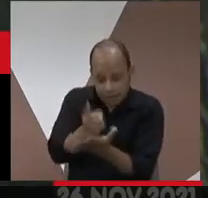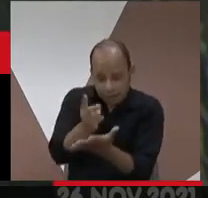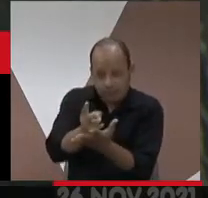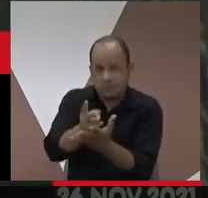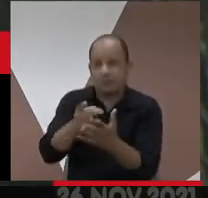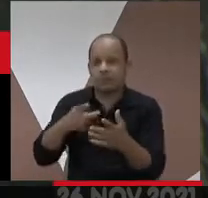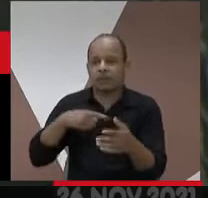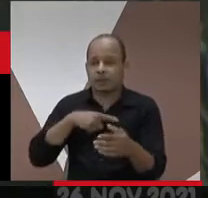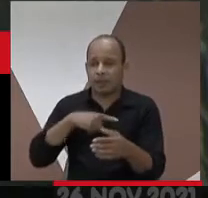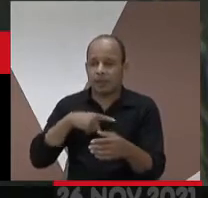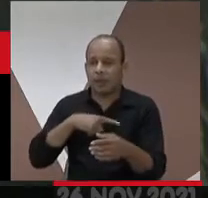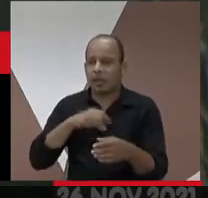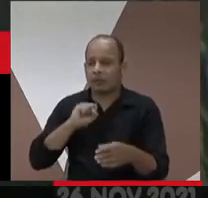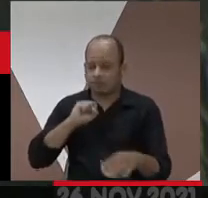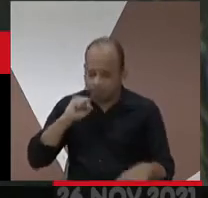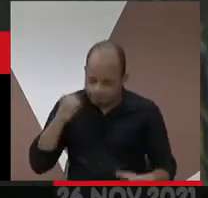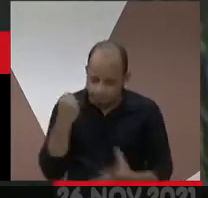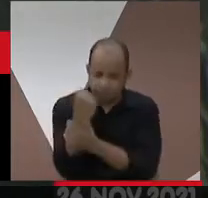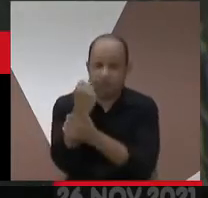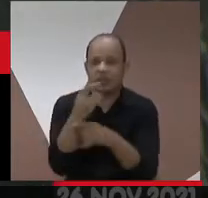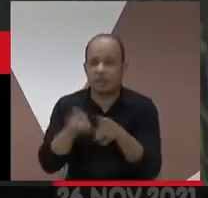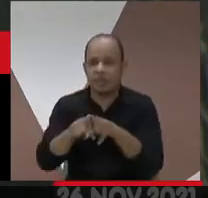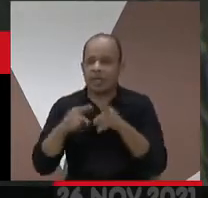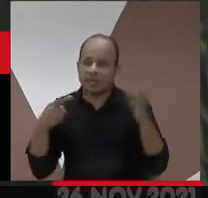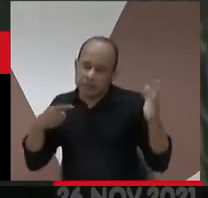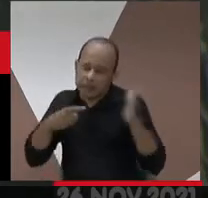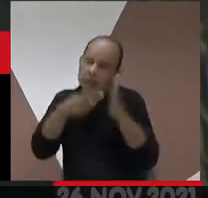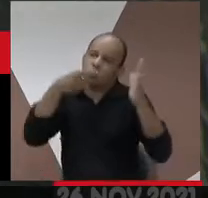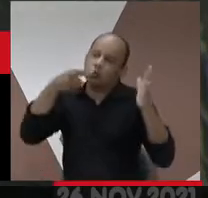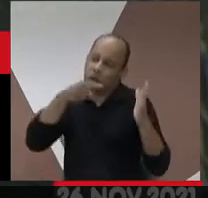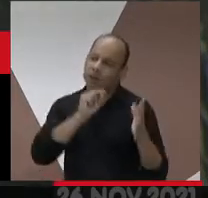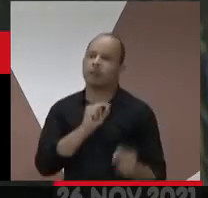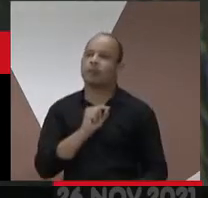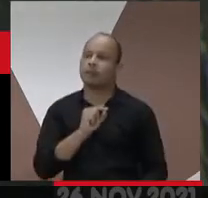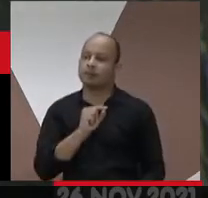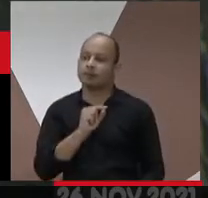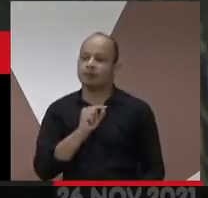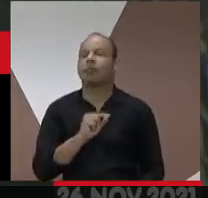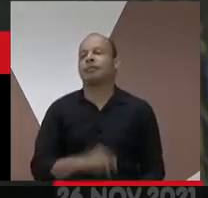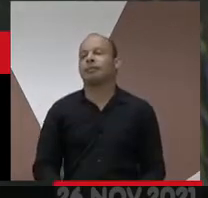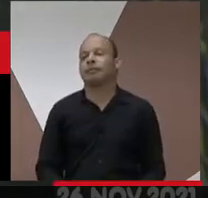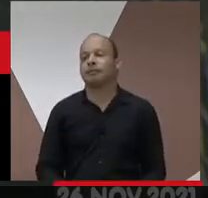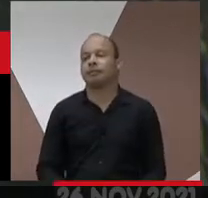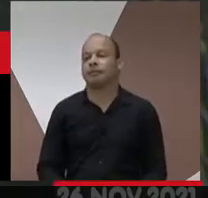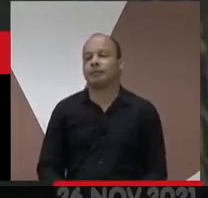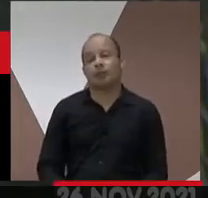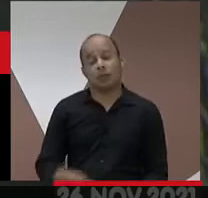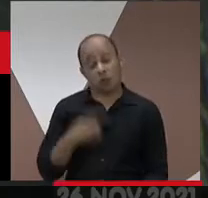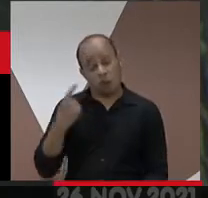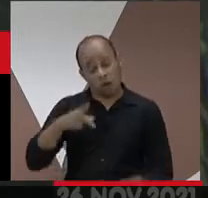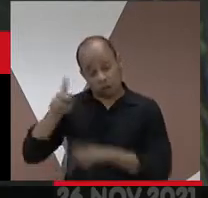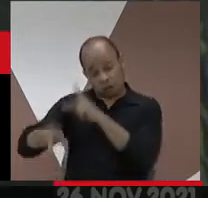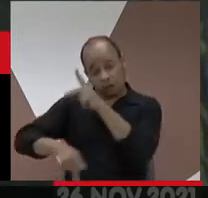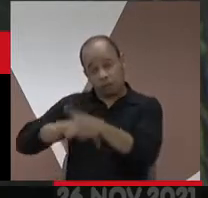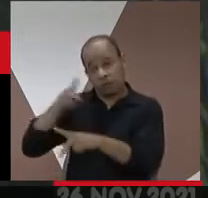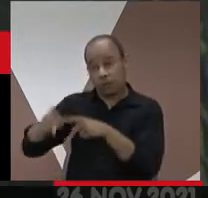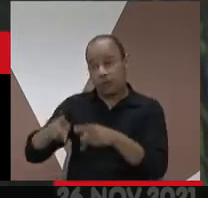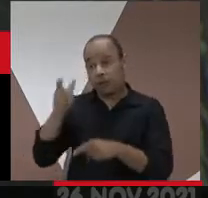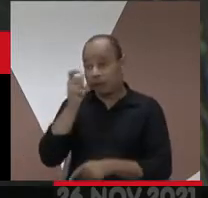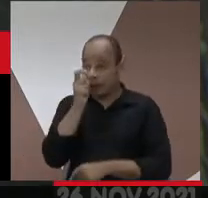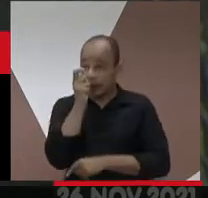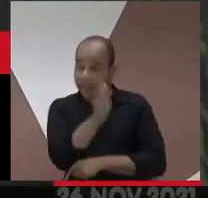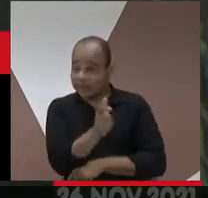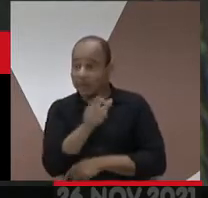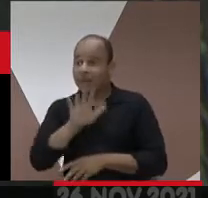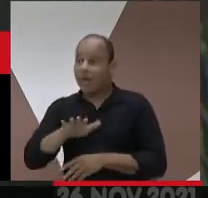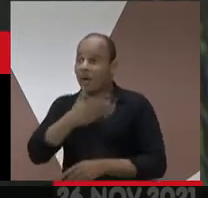resistência ao que foi batizado do rodominério. Porque, diferente do interesse público e coletivo, o que o governo do Estado hoje